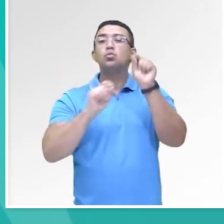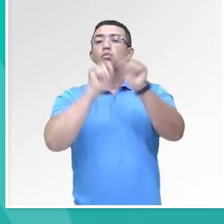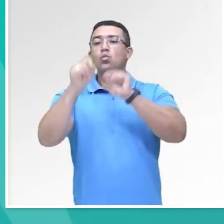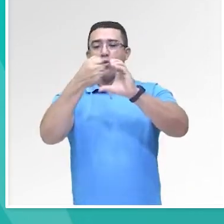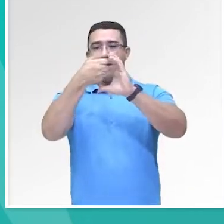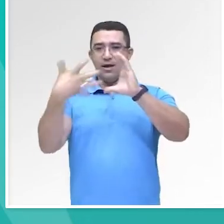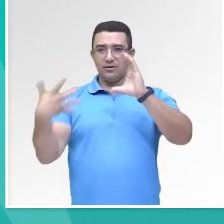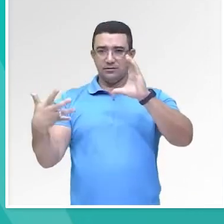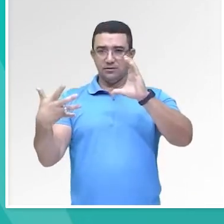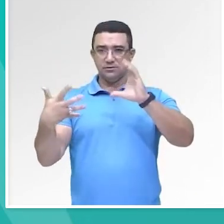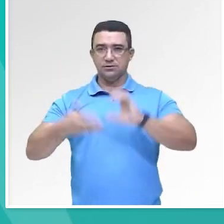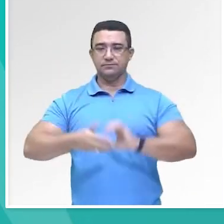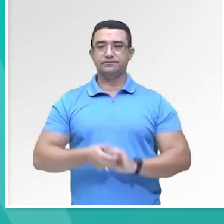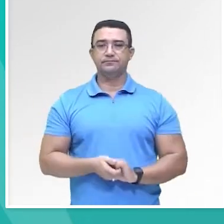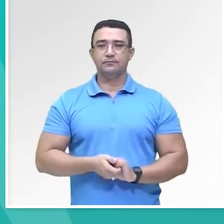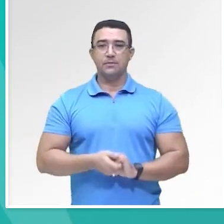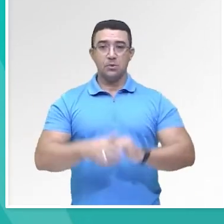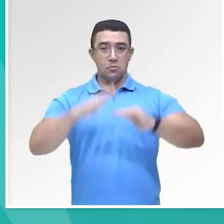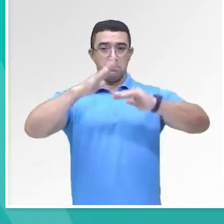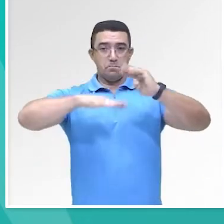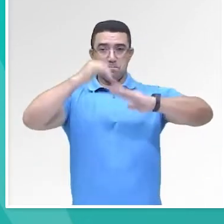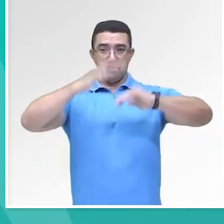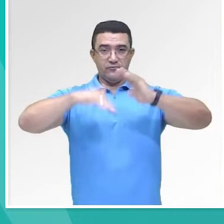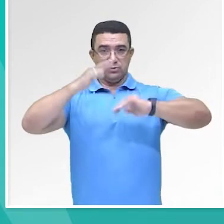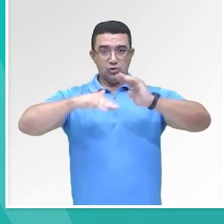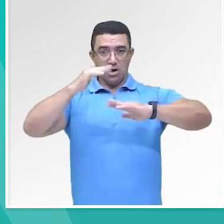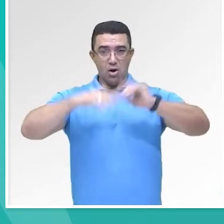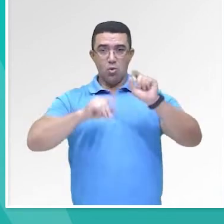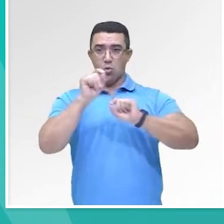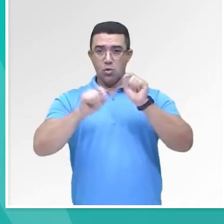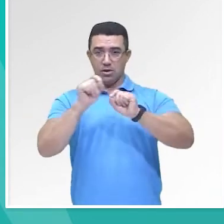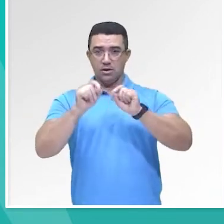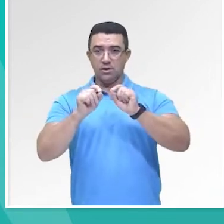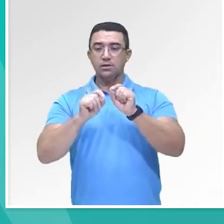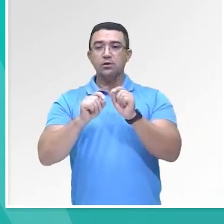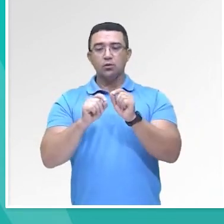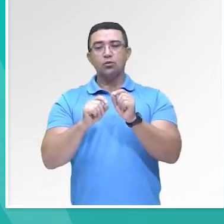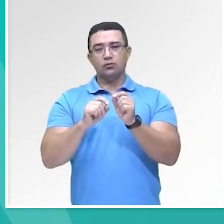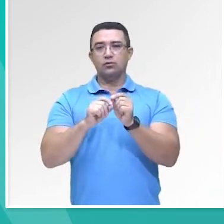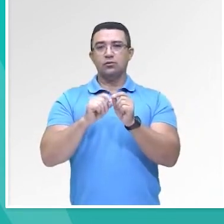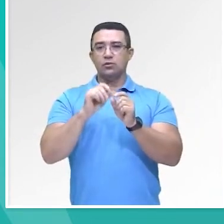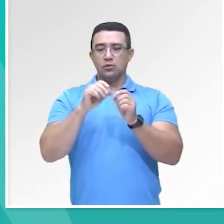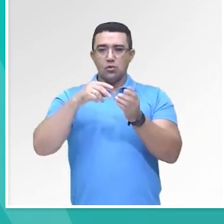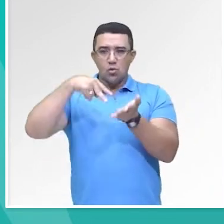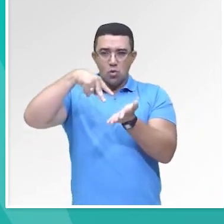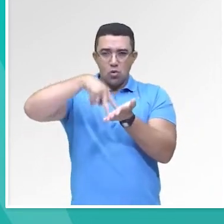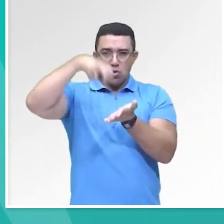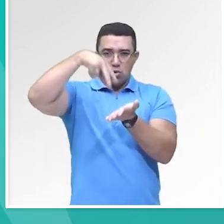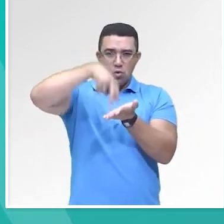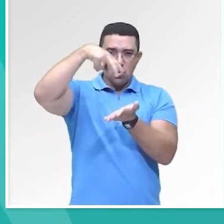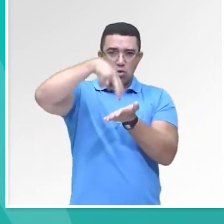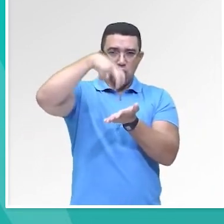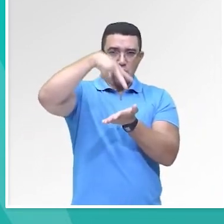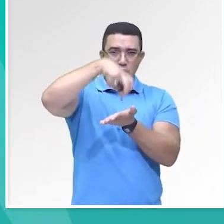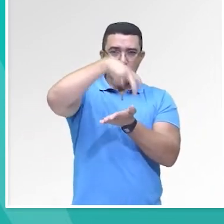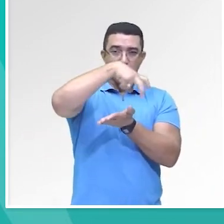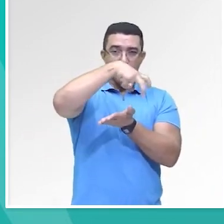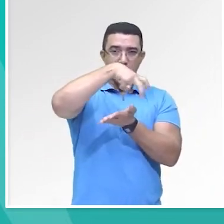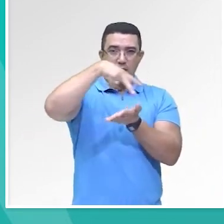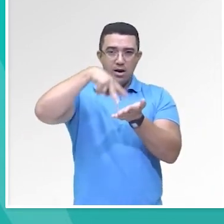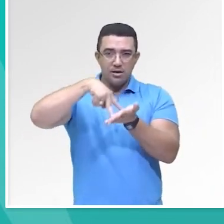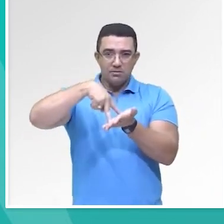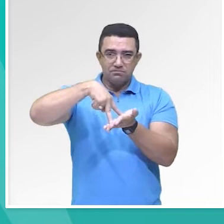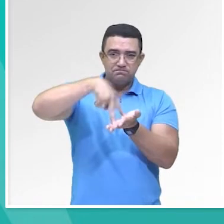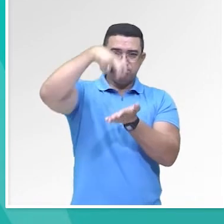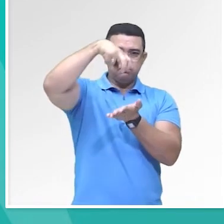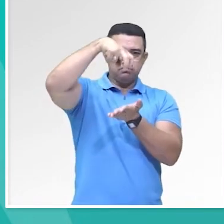distância? Então, os atletas, eles vão percorrer uma certa distância, né, da pista e vão tomar impulso, e eles terão